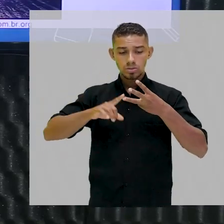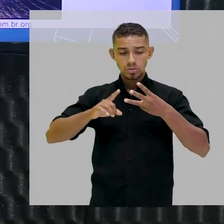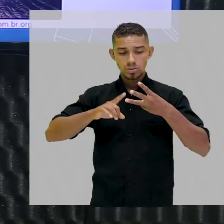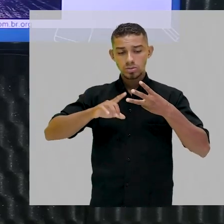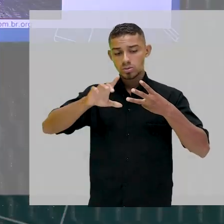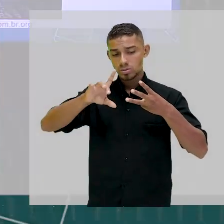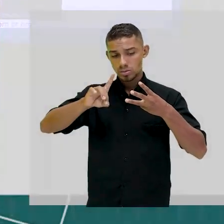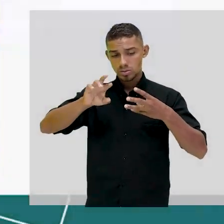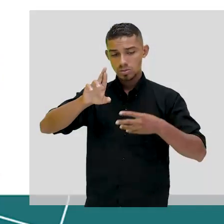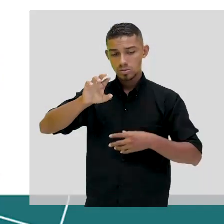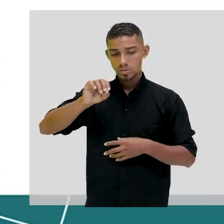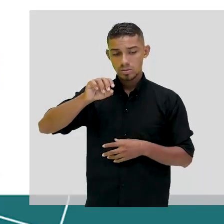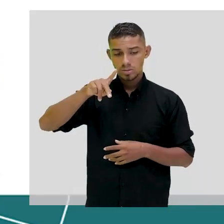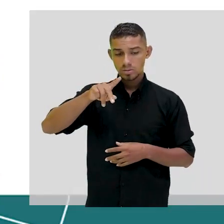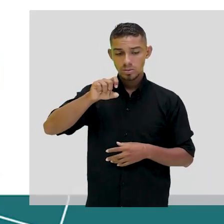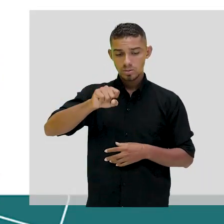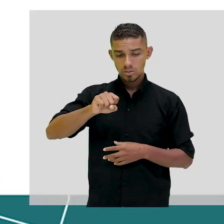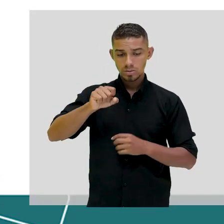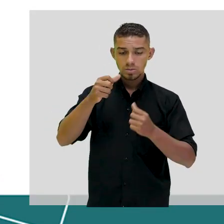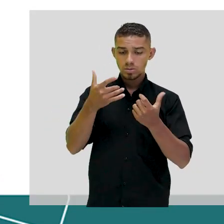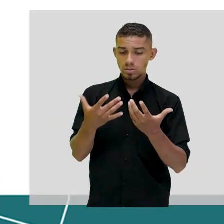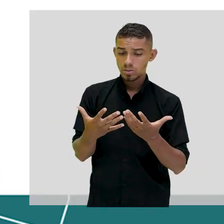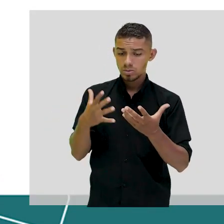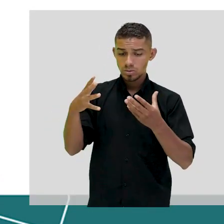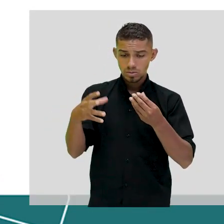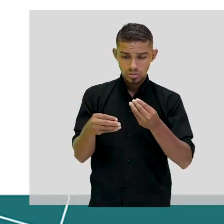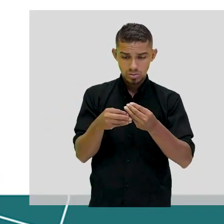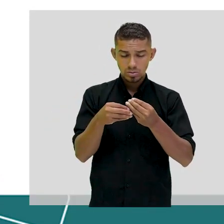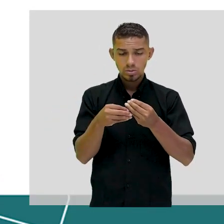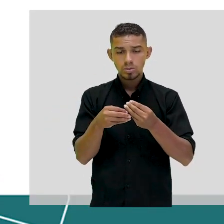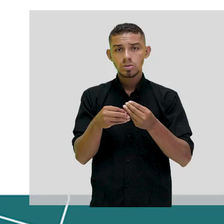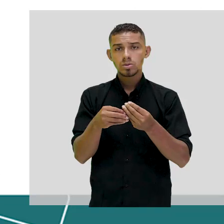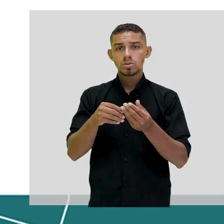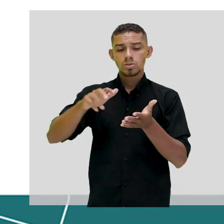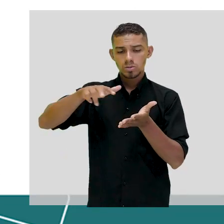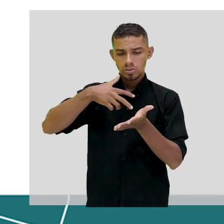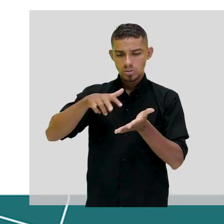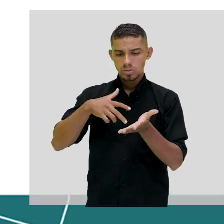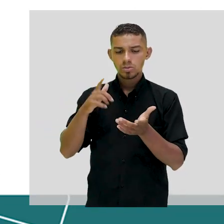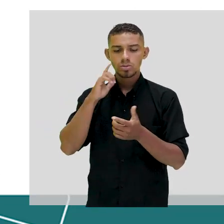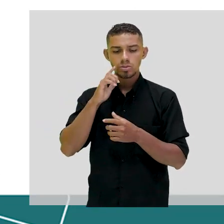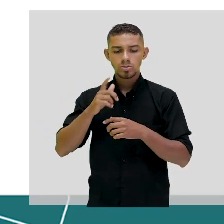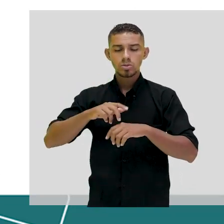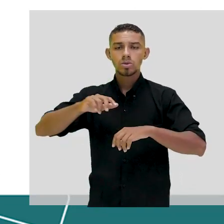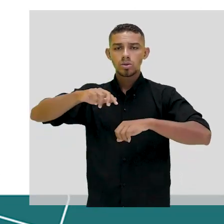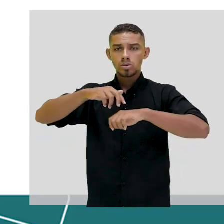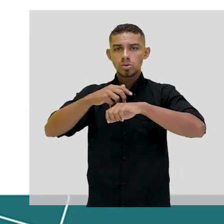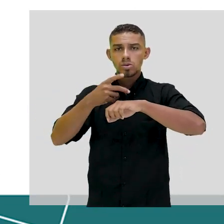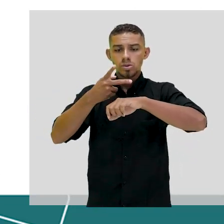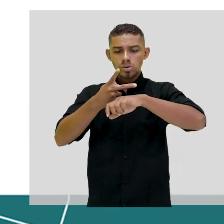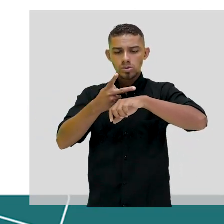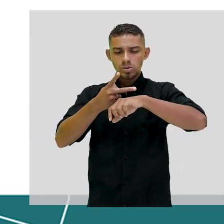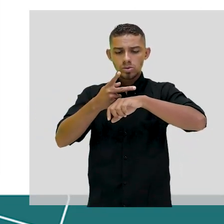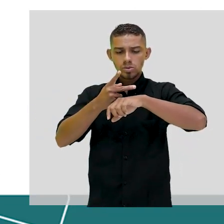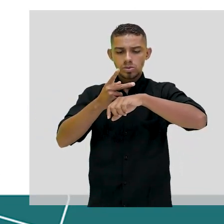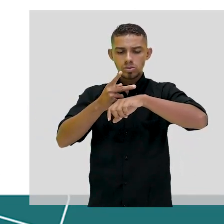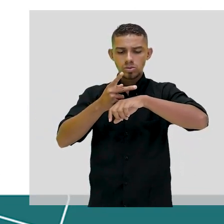Drops são o conjunto de movimentos onde drops do dançarino a partir da posição de